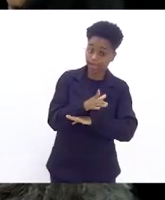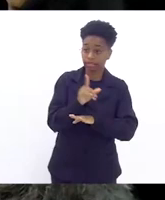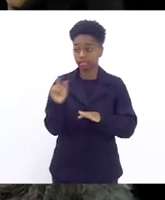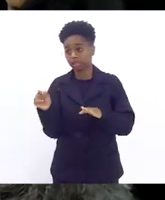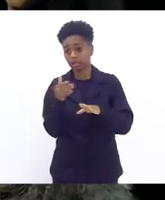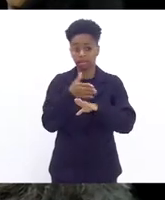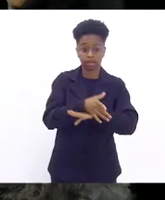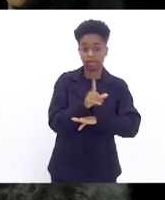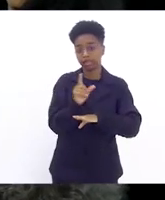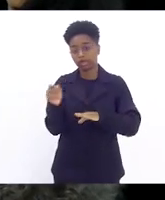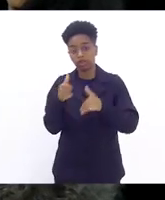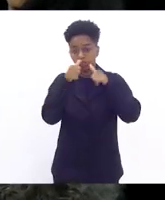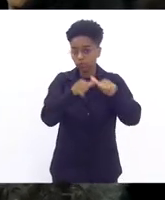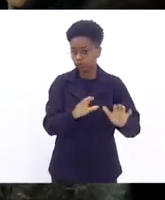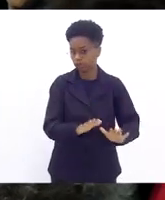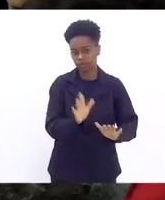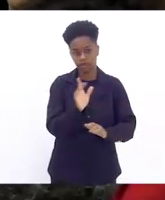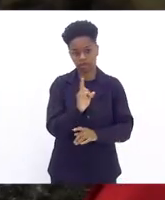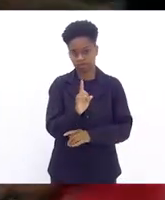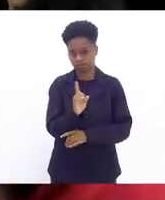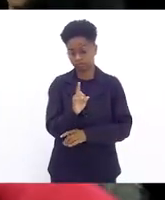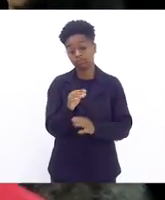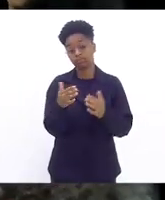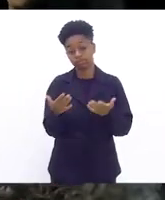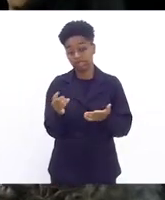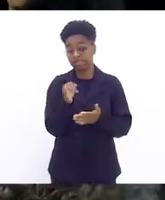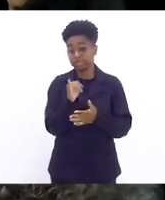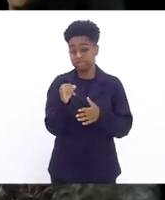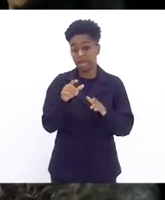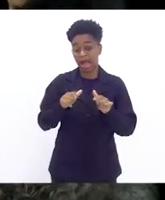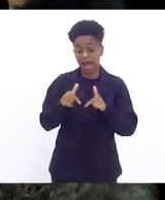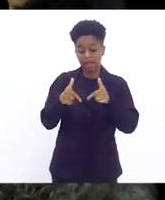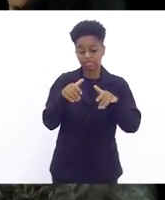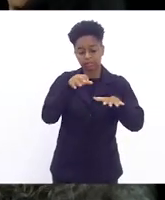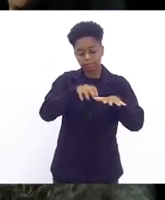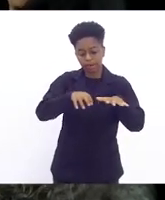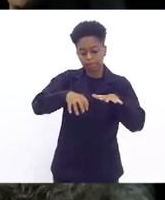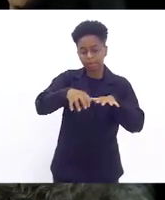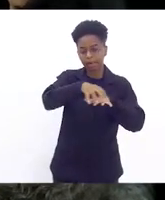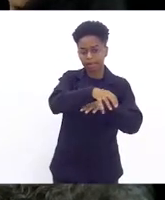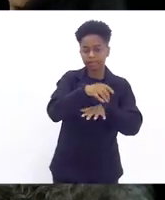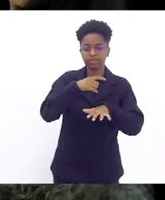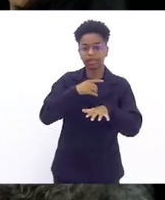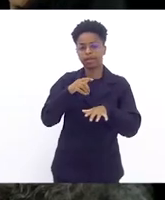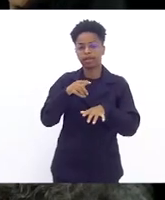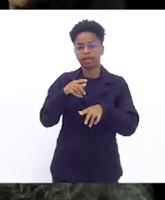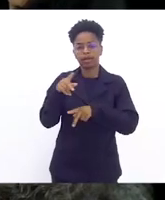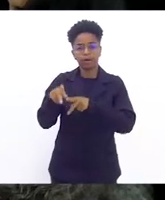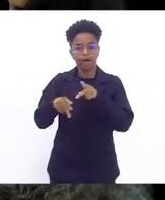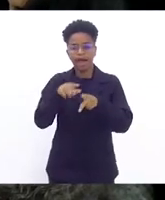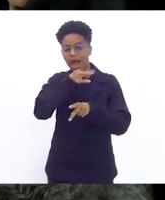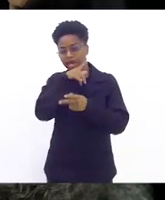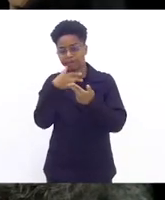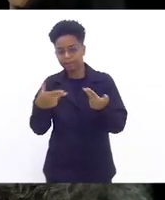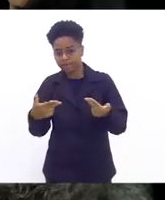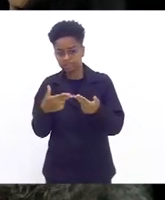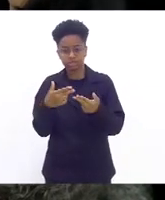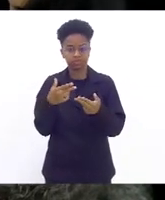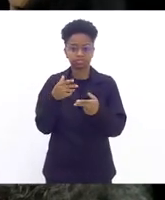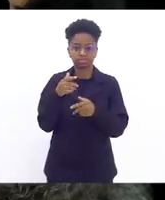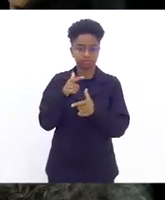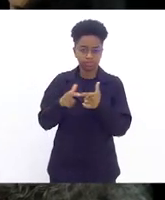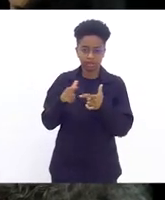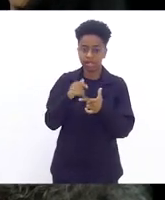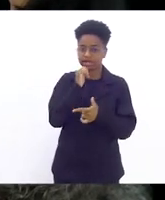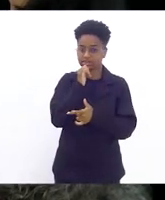eles não ficam no parque aí eu vou se atuando no entorno você perde justamente aquela população de animais que causam problema aí tem